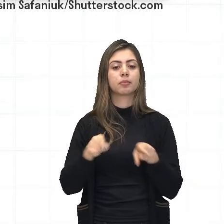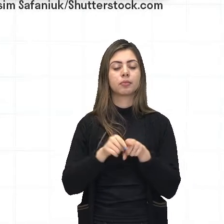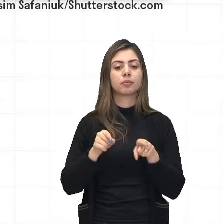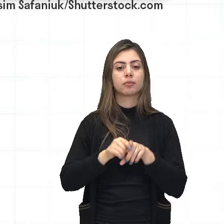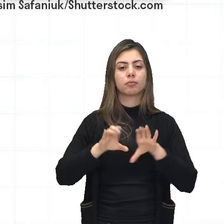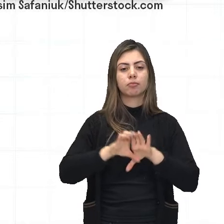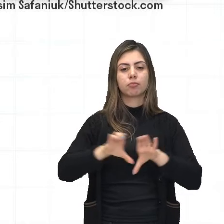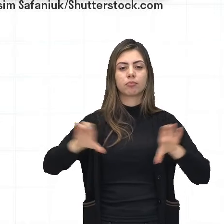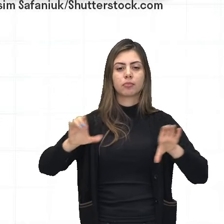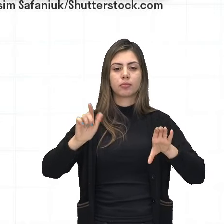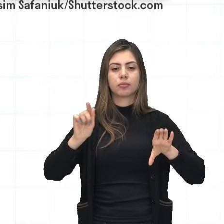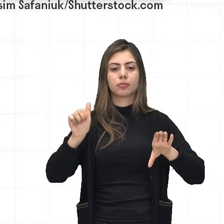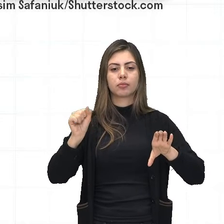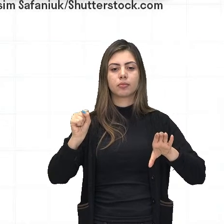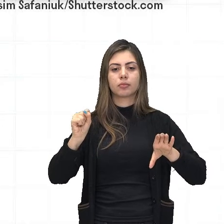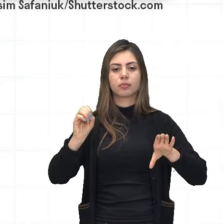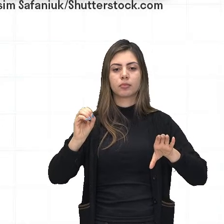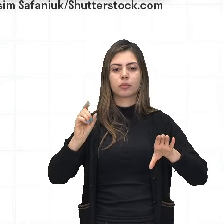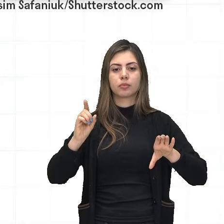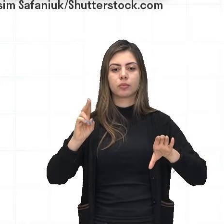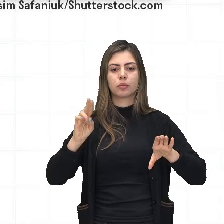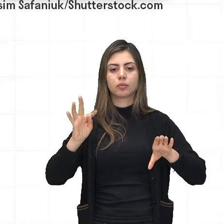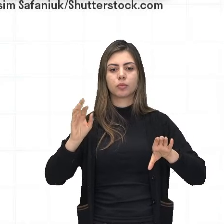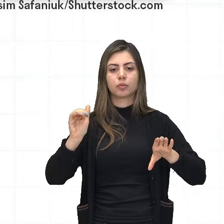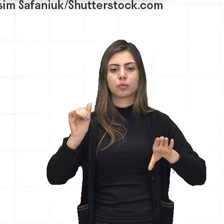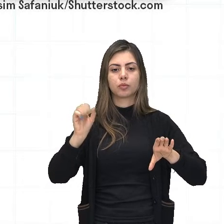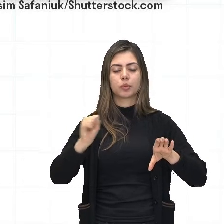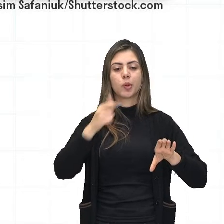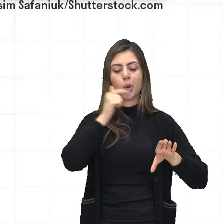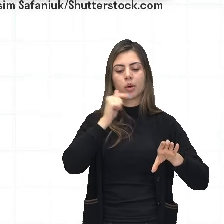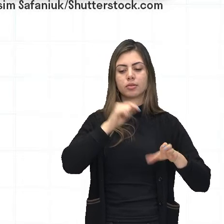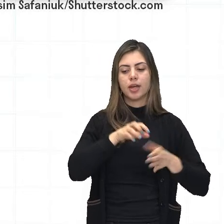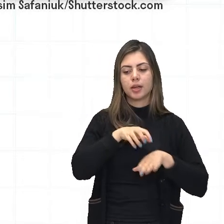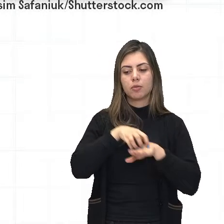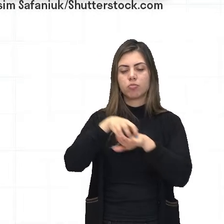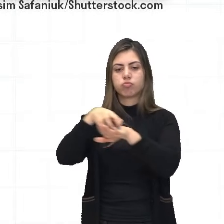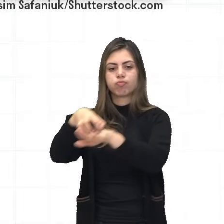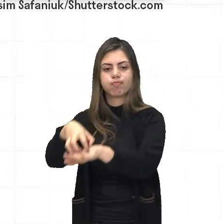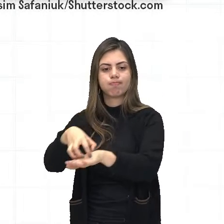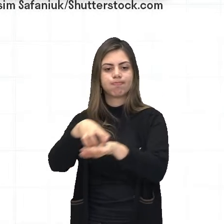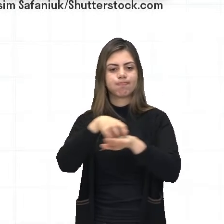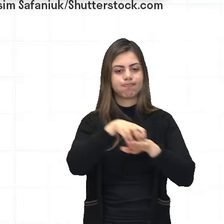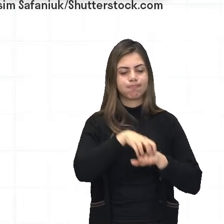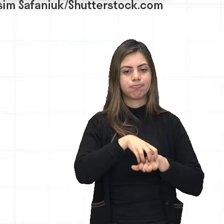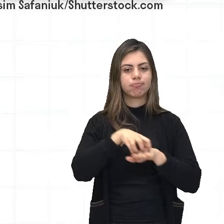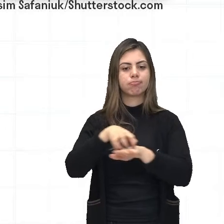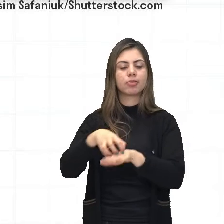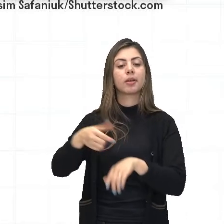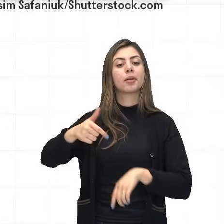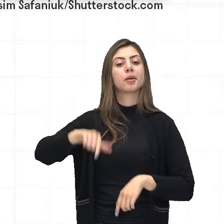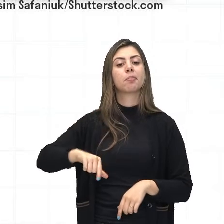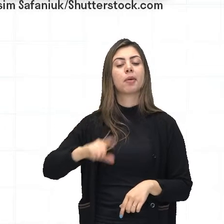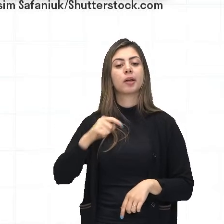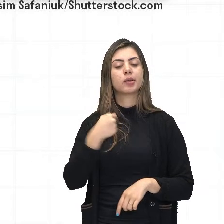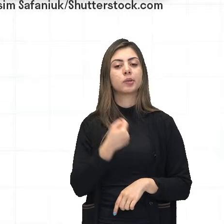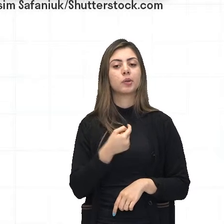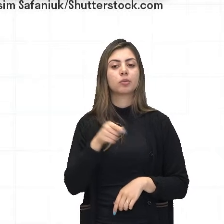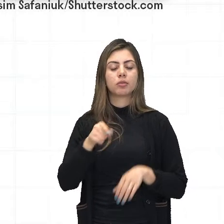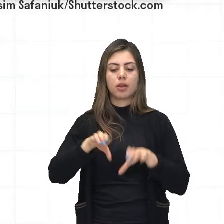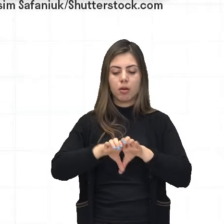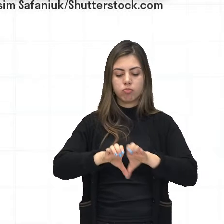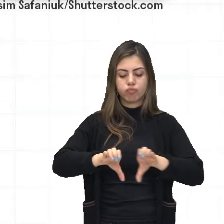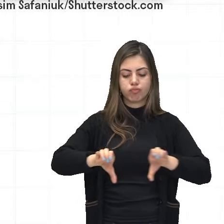né, para o transporte do gás de um canto a outro. E na construção desses